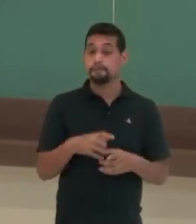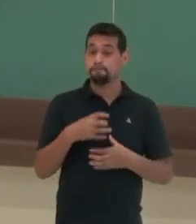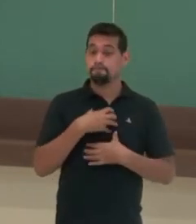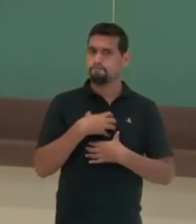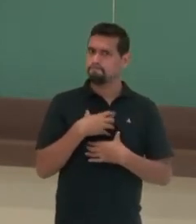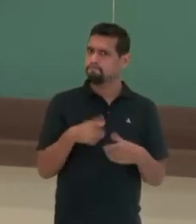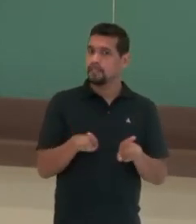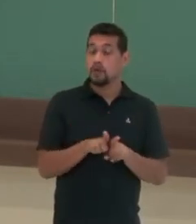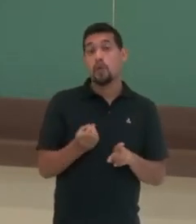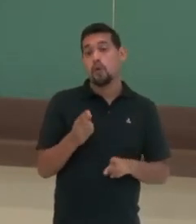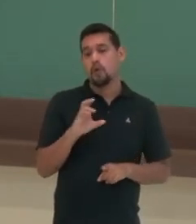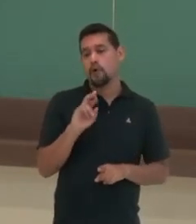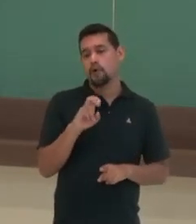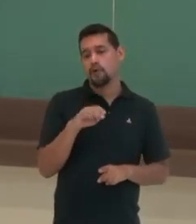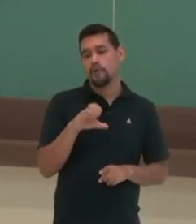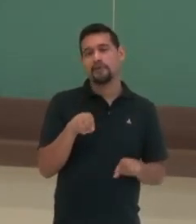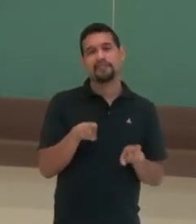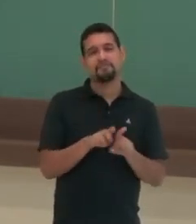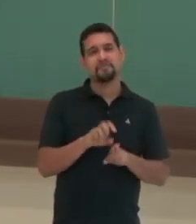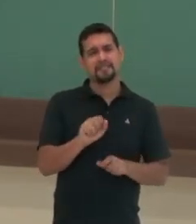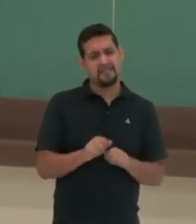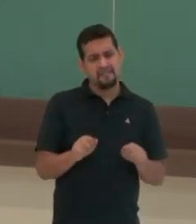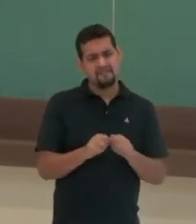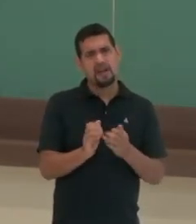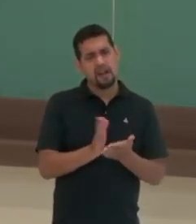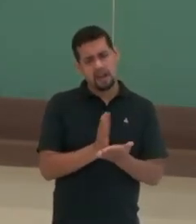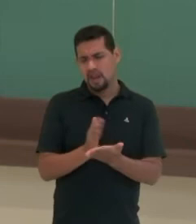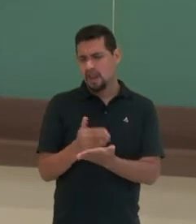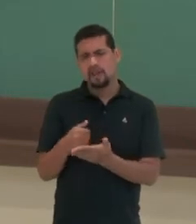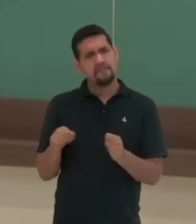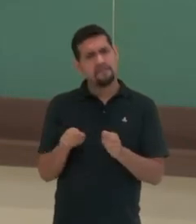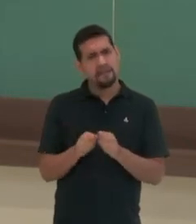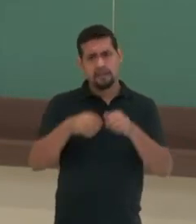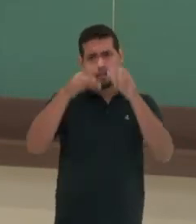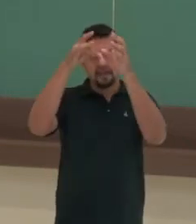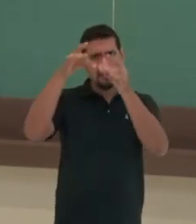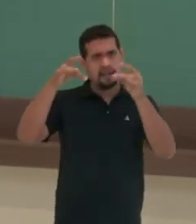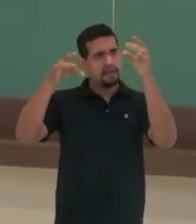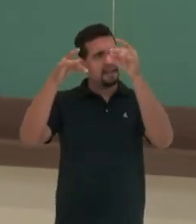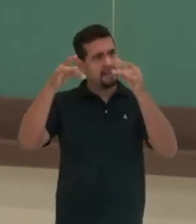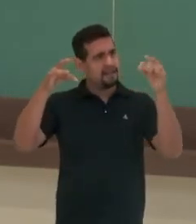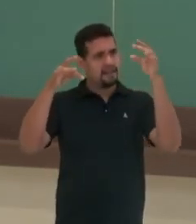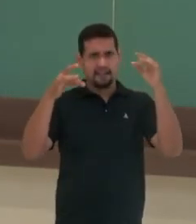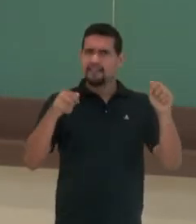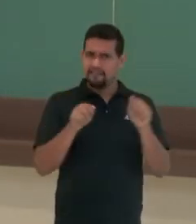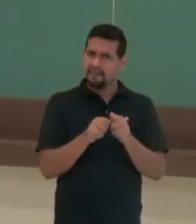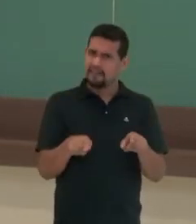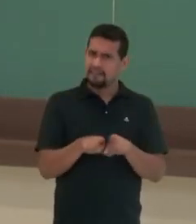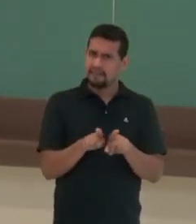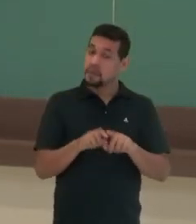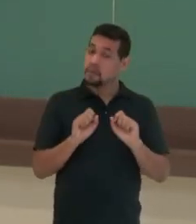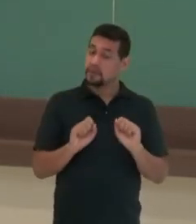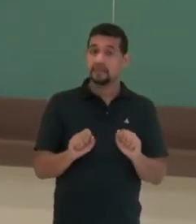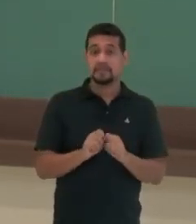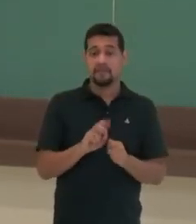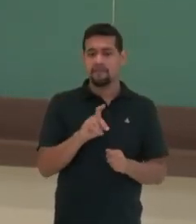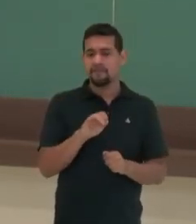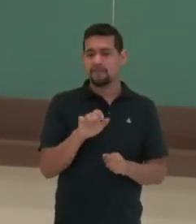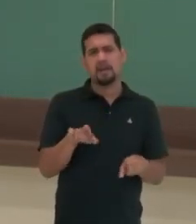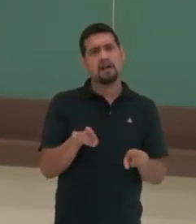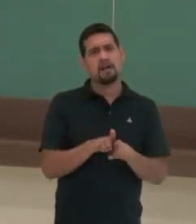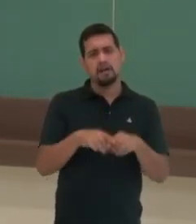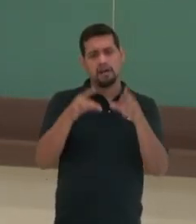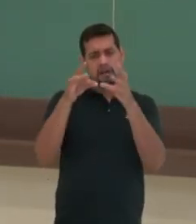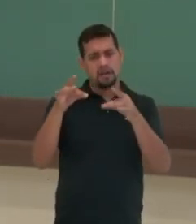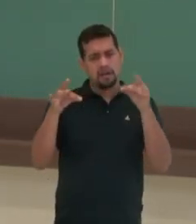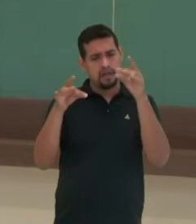xilogravura ou a sua cromoxilogravura, né? Faz o seu livreto, pendura aí num varal, né? Pode ser no varal da mãe de pôr roupa,